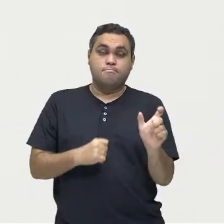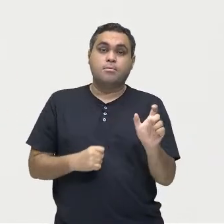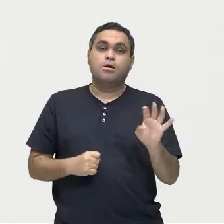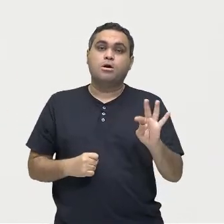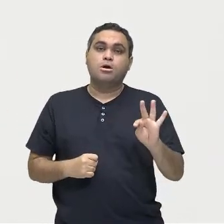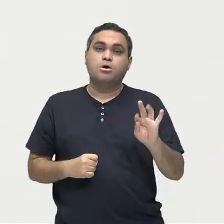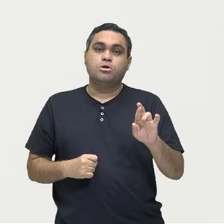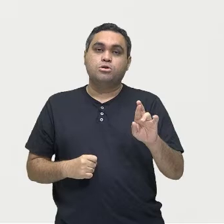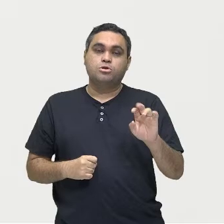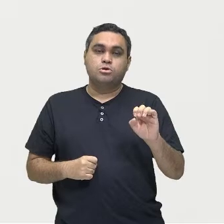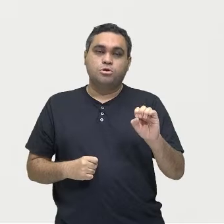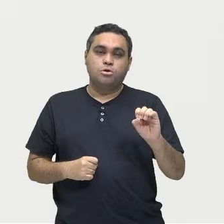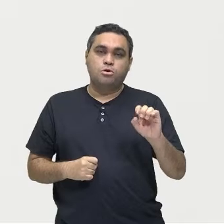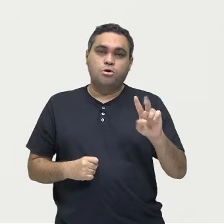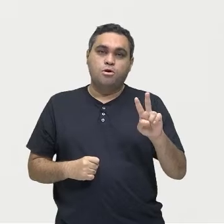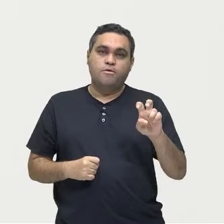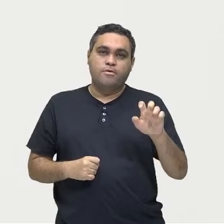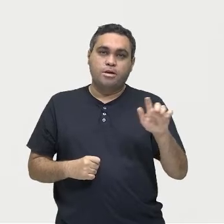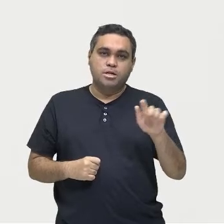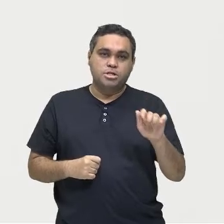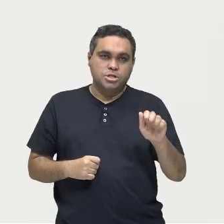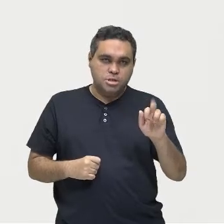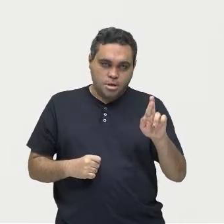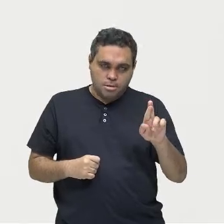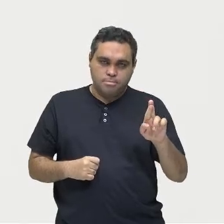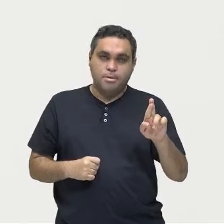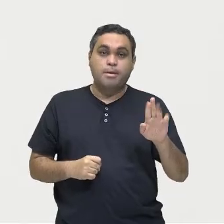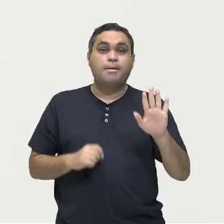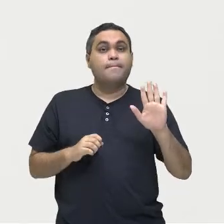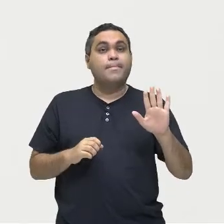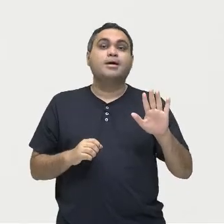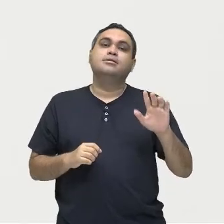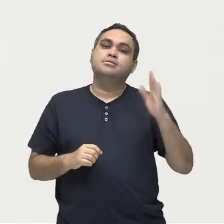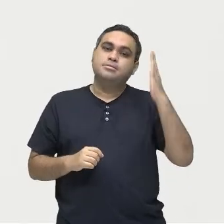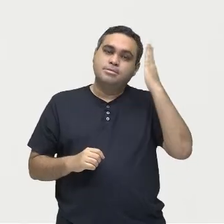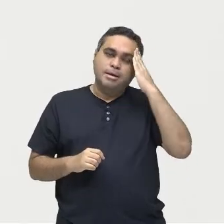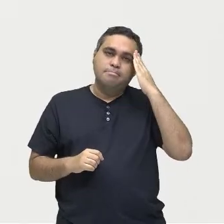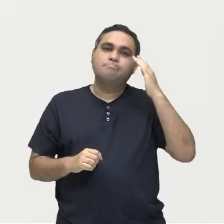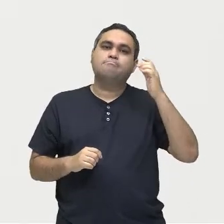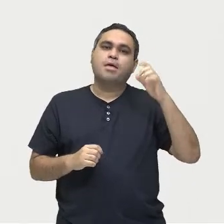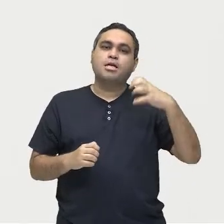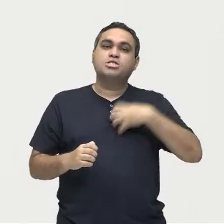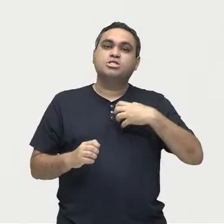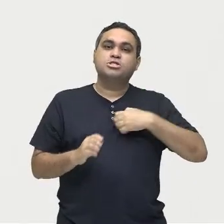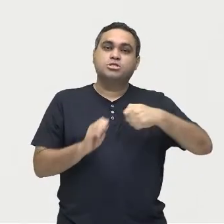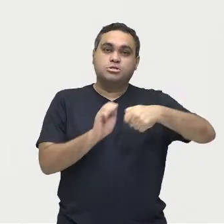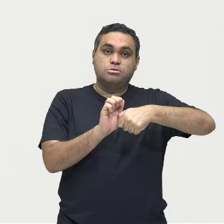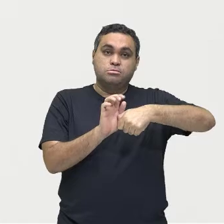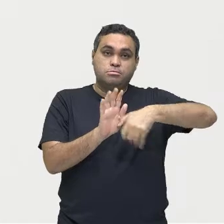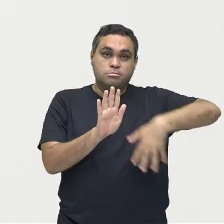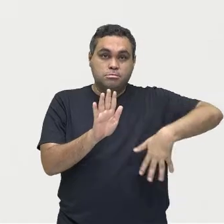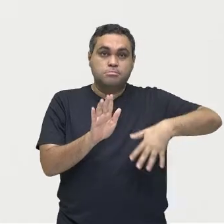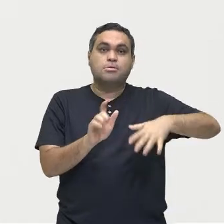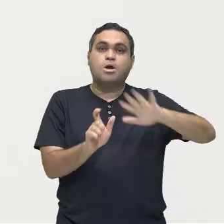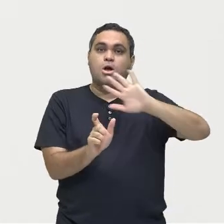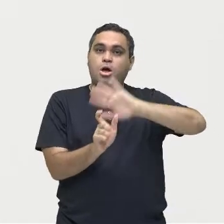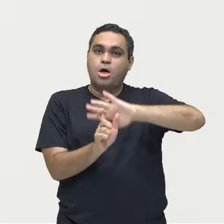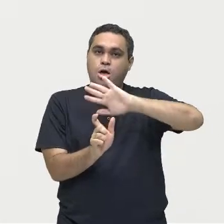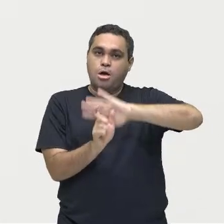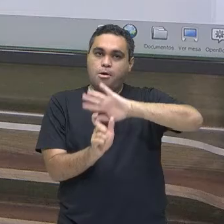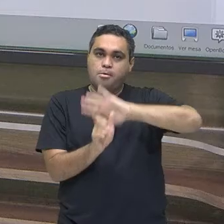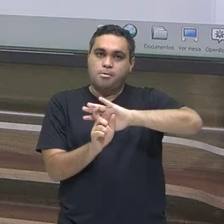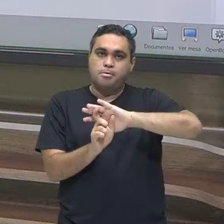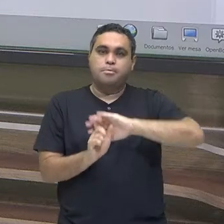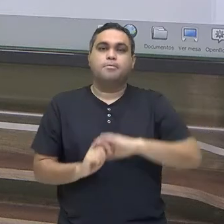sentido figurado, no sentido conotativo. E nós aprendemos que no sentido conotativo, esse verbo